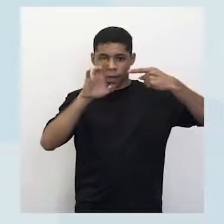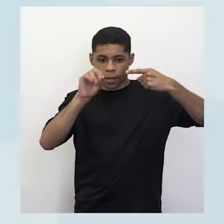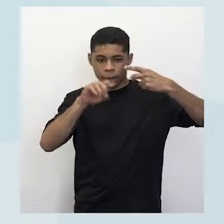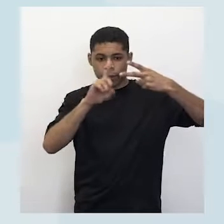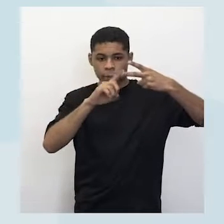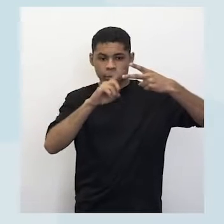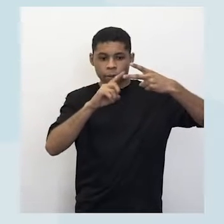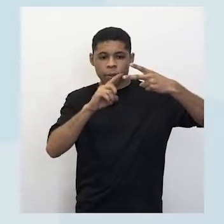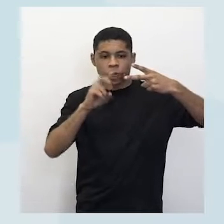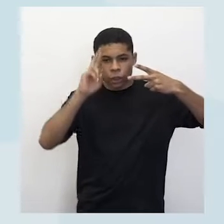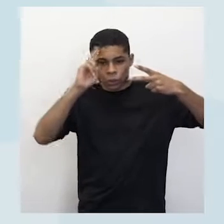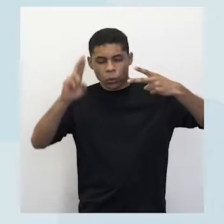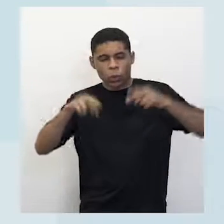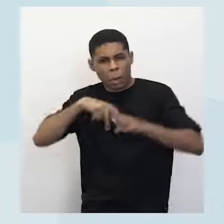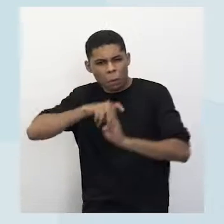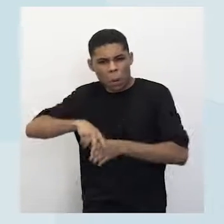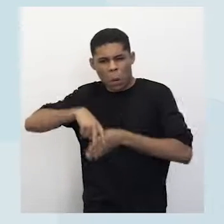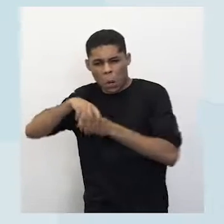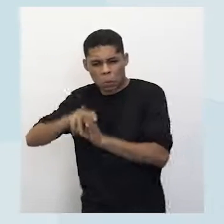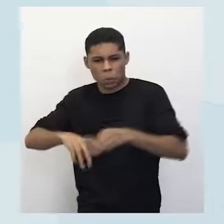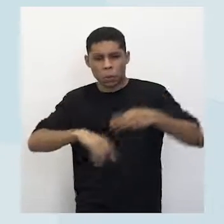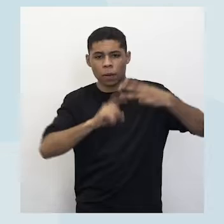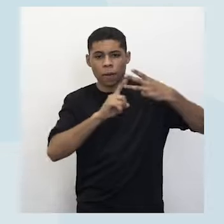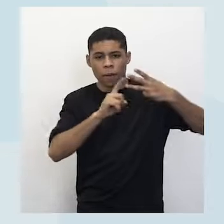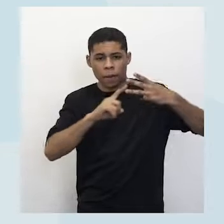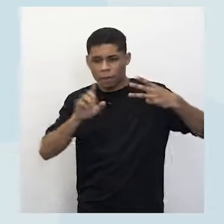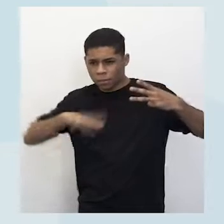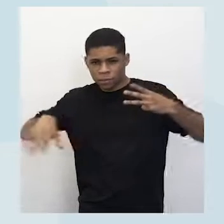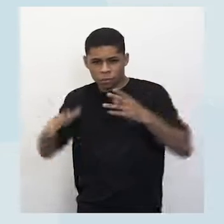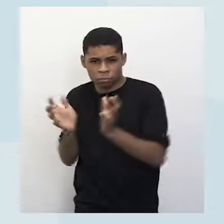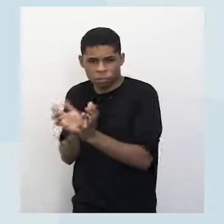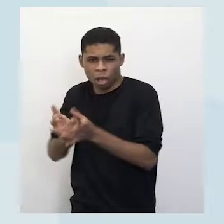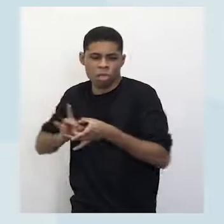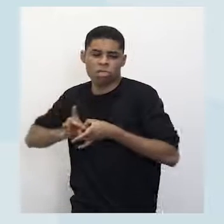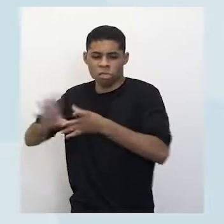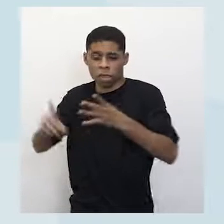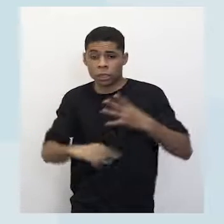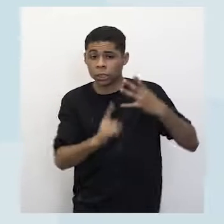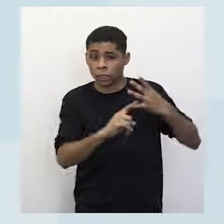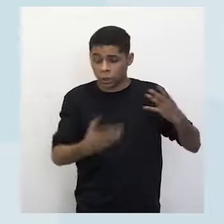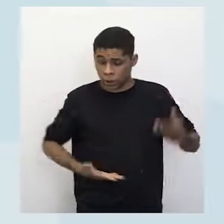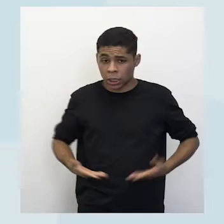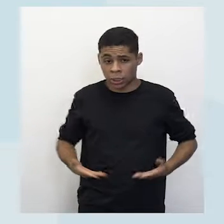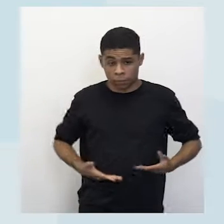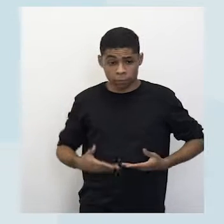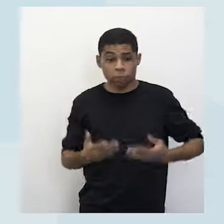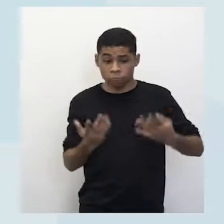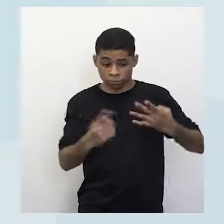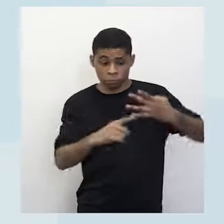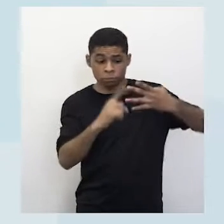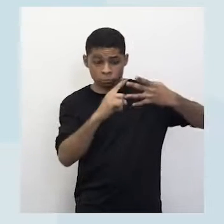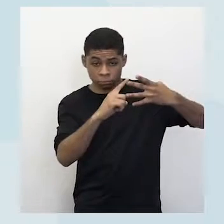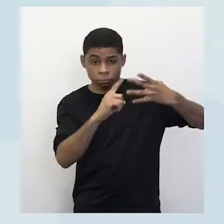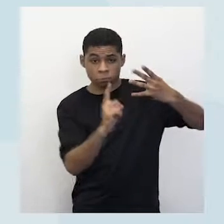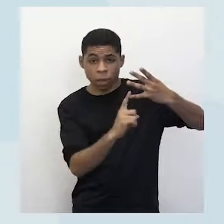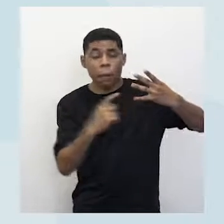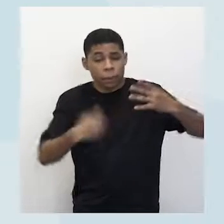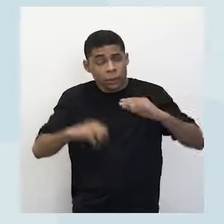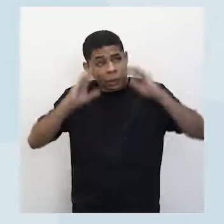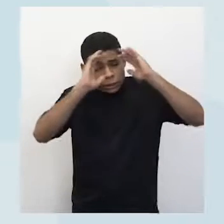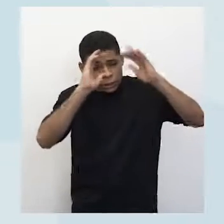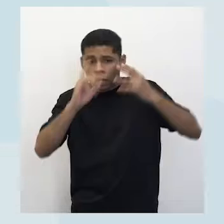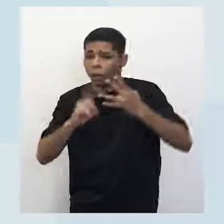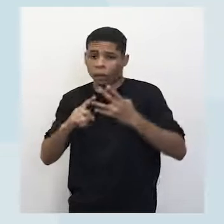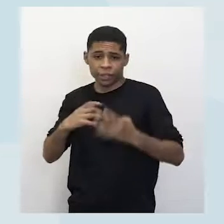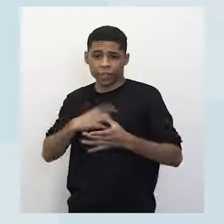submetiam a trabalhar para um senhor feudal para poder sobreviver naqueles esquemas de colonato, né? De